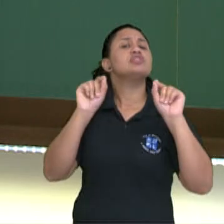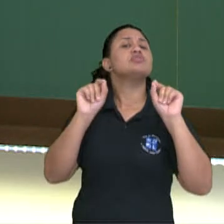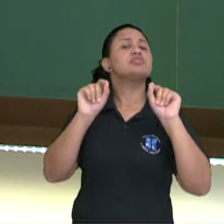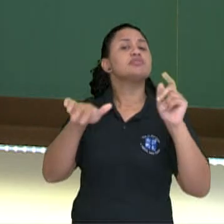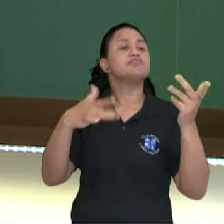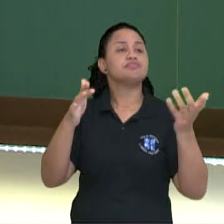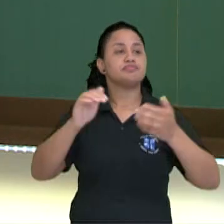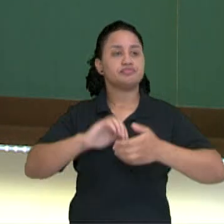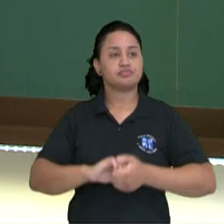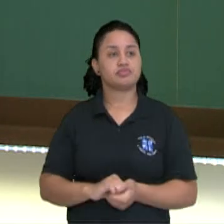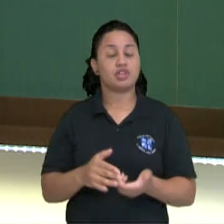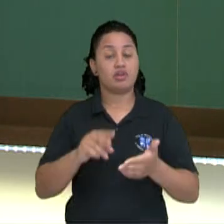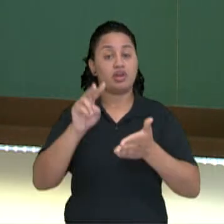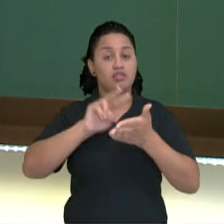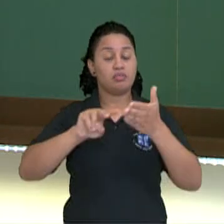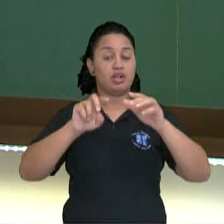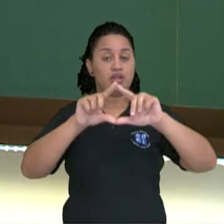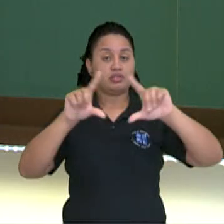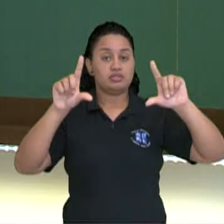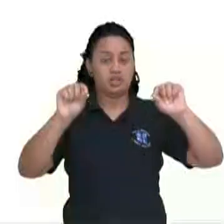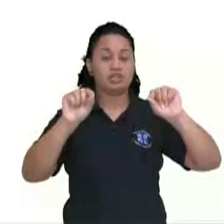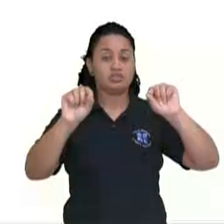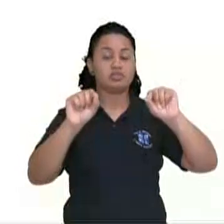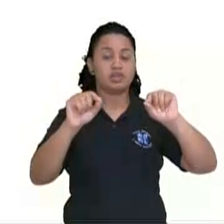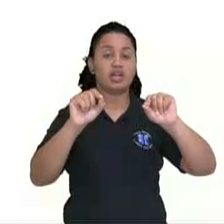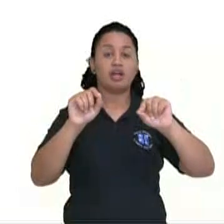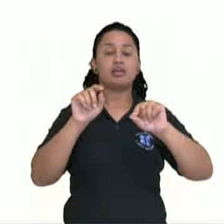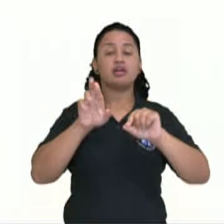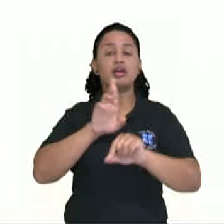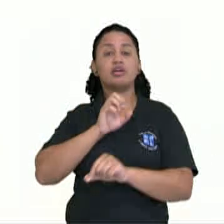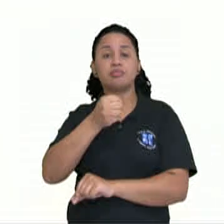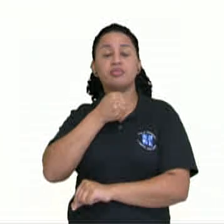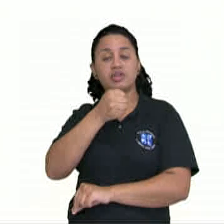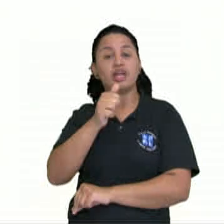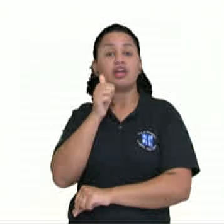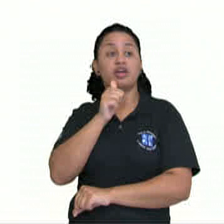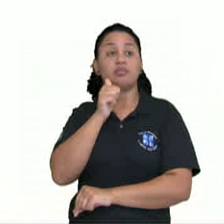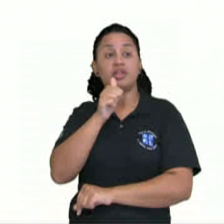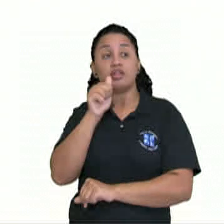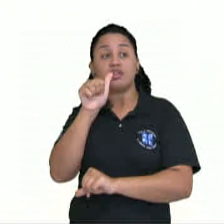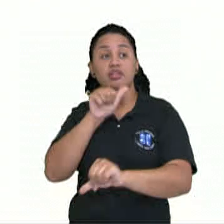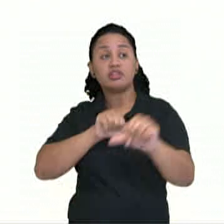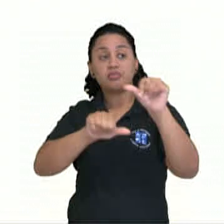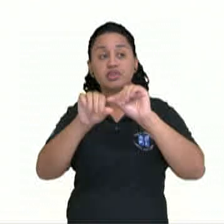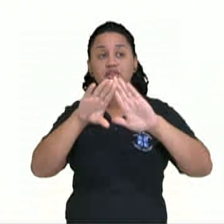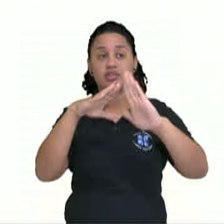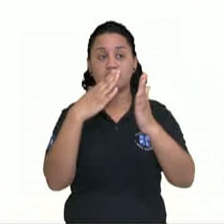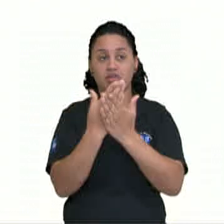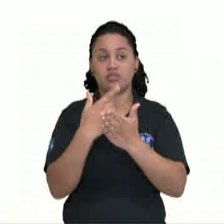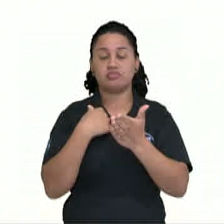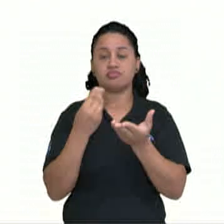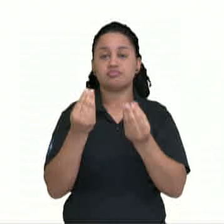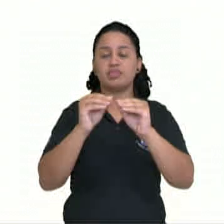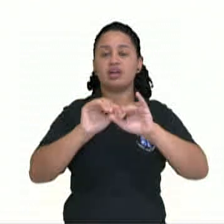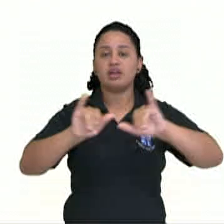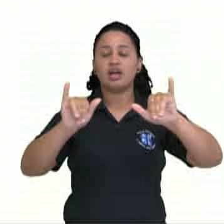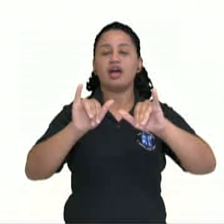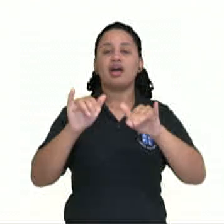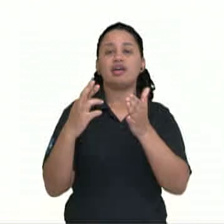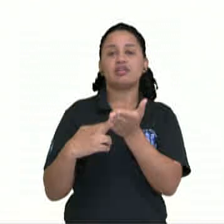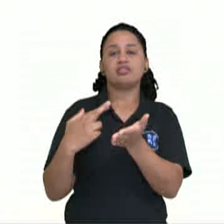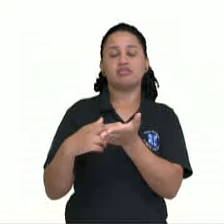Reportagem. Vamos ler um trecho da reportagem As Meninas que Estão Mudando a Escola, publicada no site da revista Nova